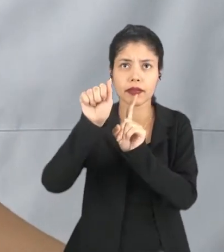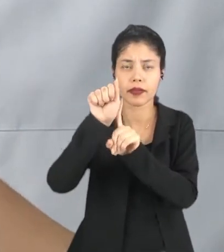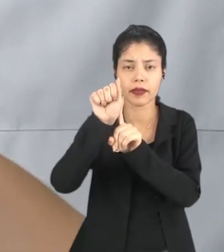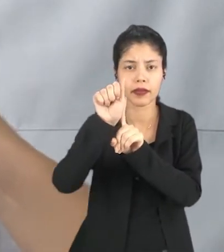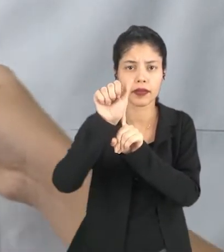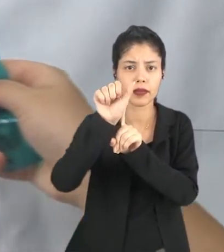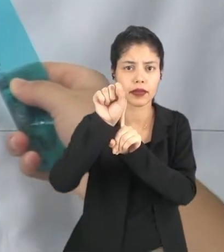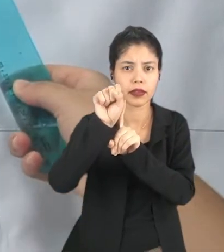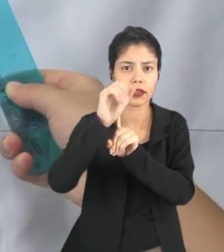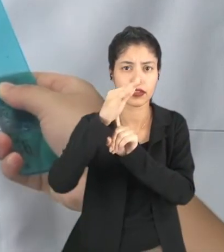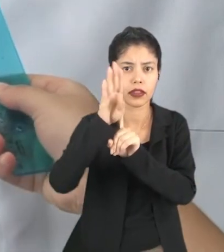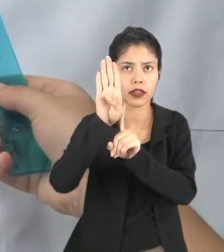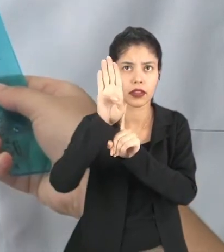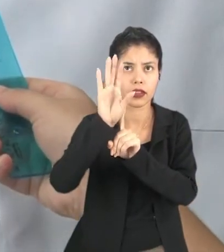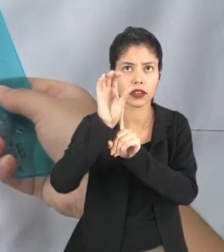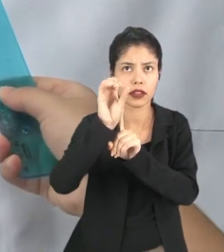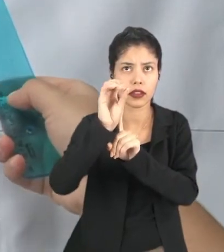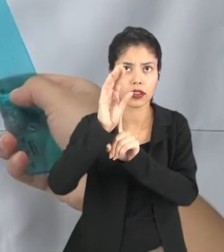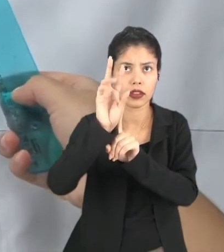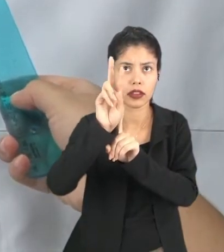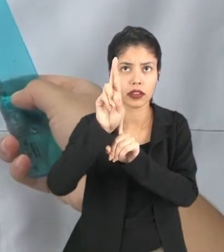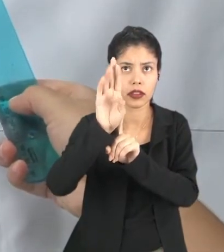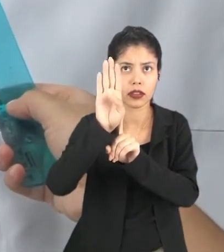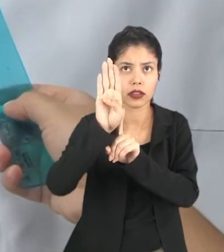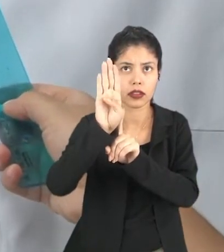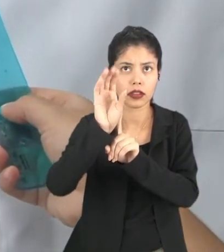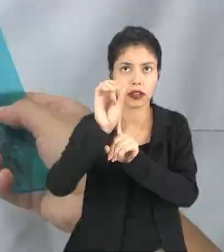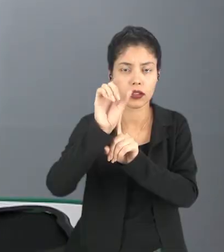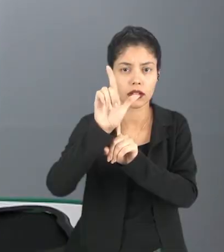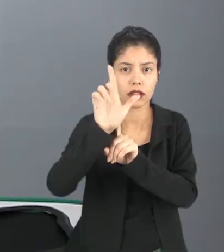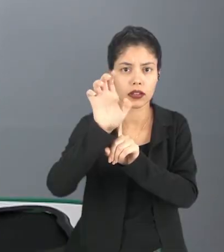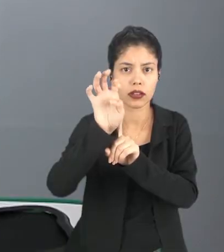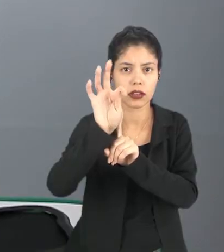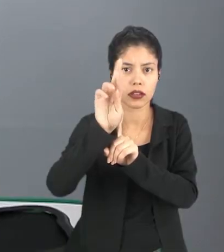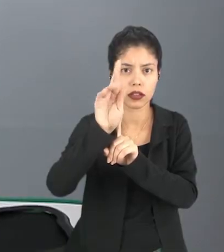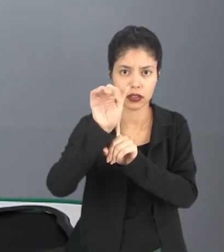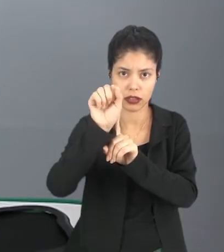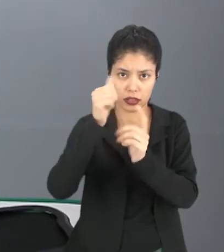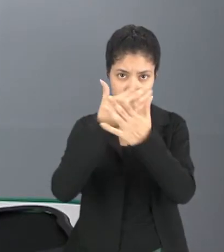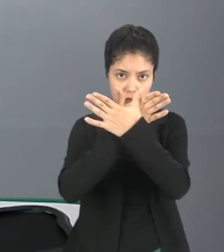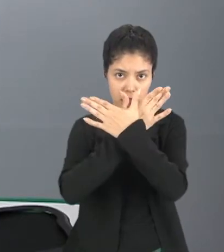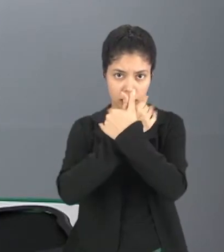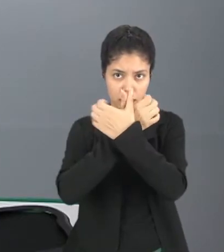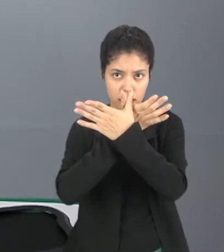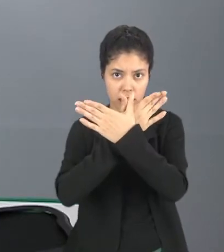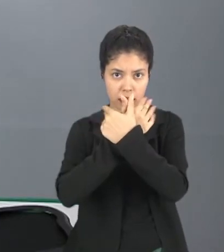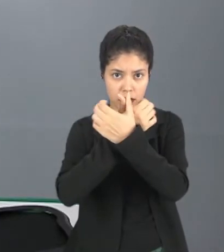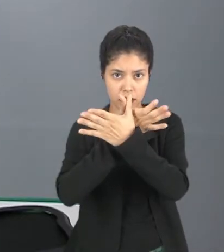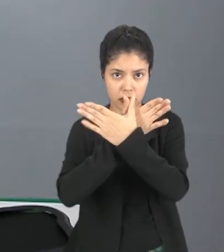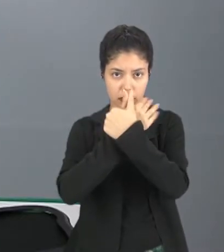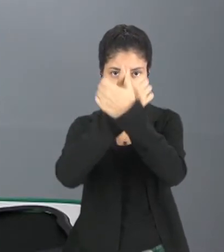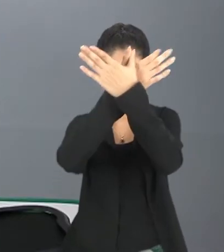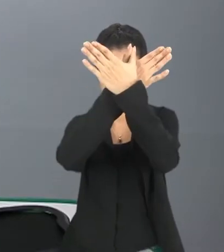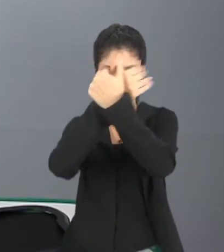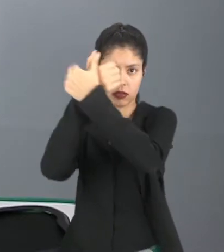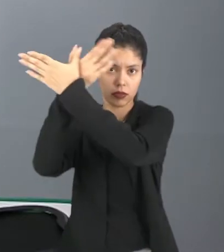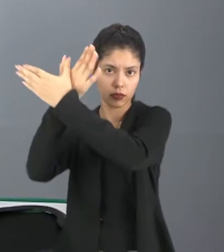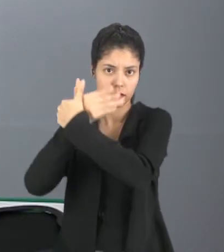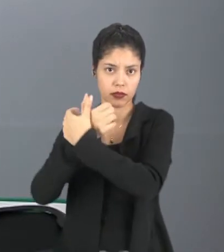As borboletas. Muito bem. Então, já começamos nosso texto.